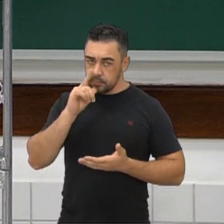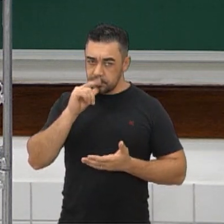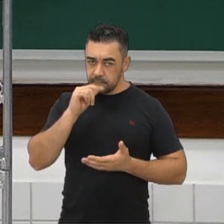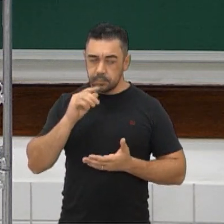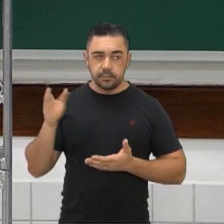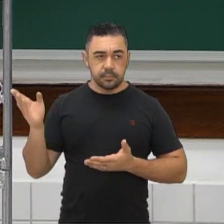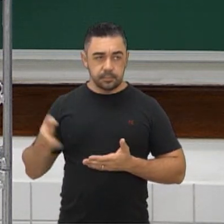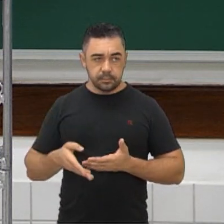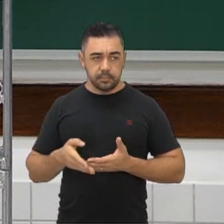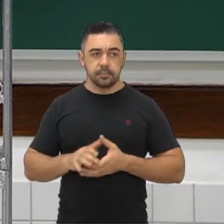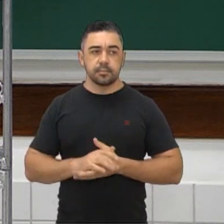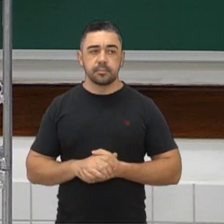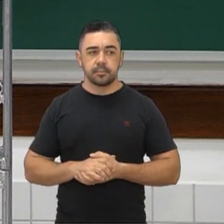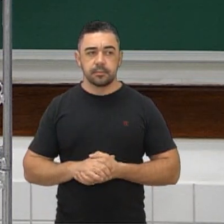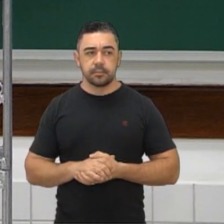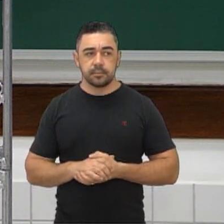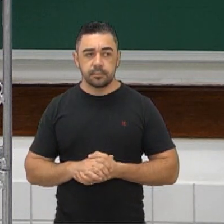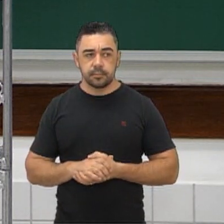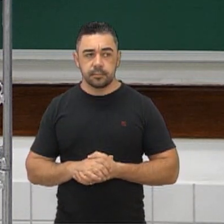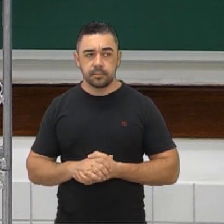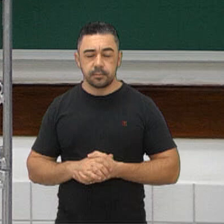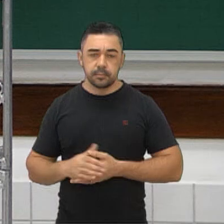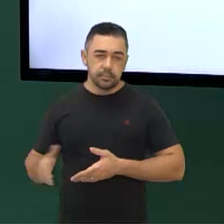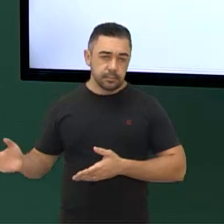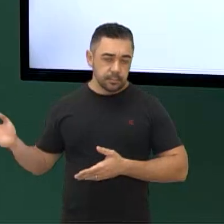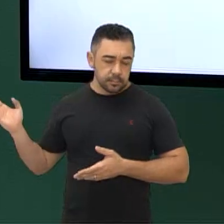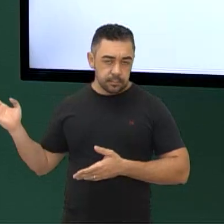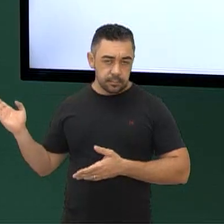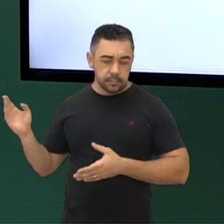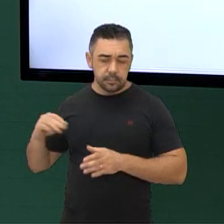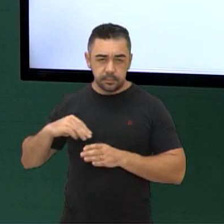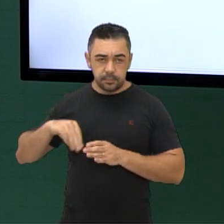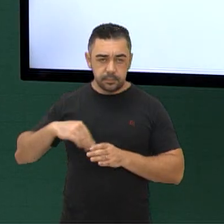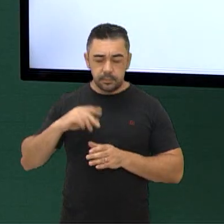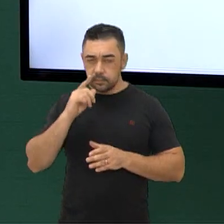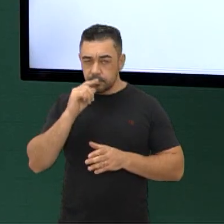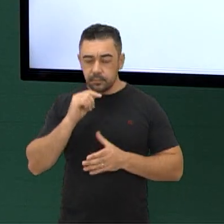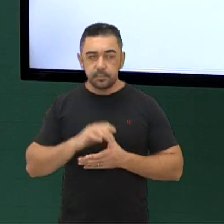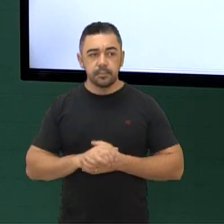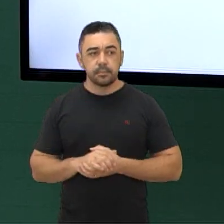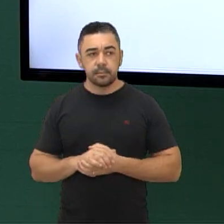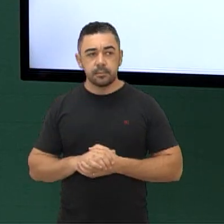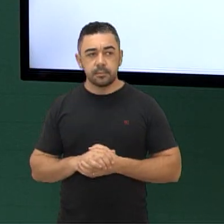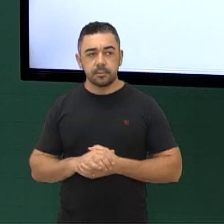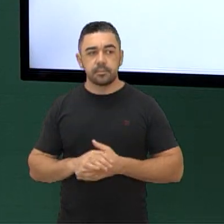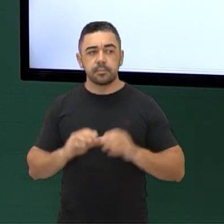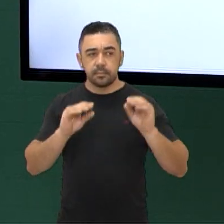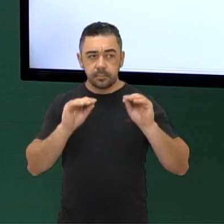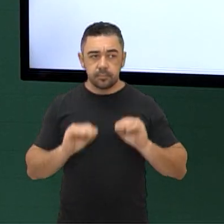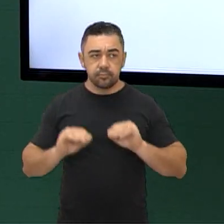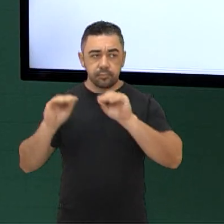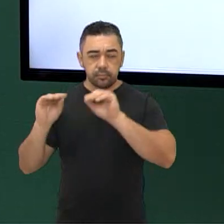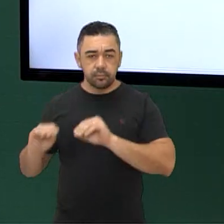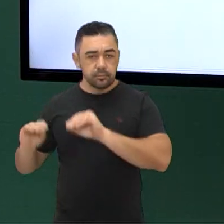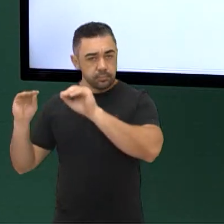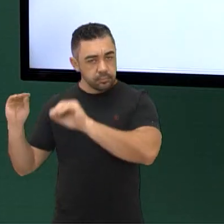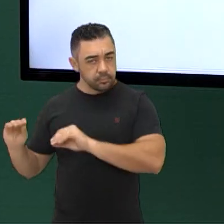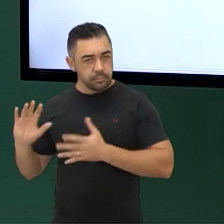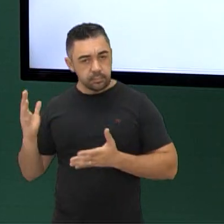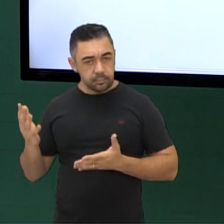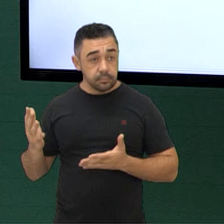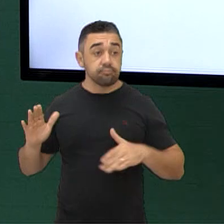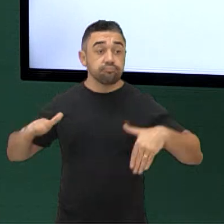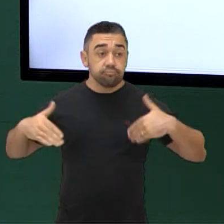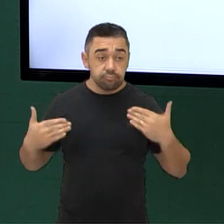gente vai eliminar isso daqui com essa molécula de água que está sobrando aqui em cima, e a nossa reação global é essa.